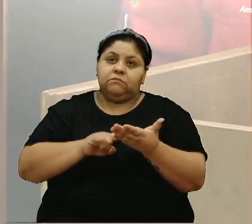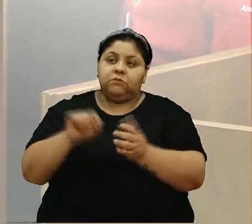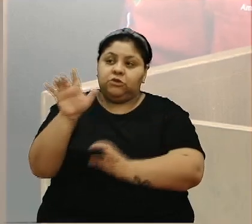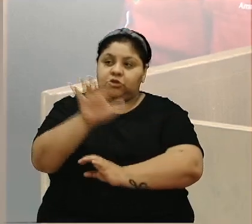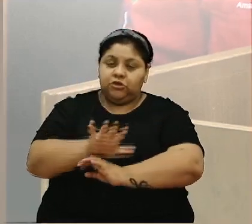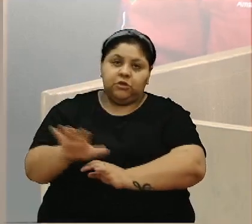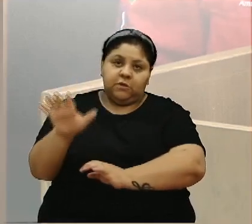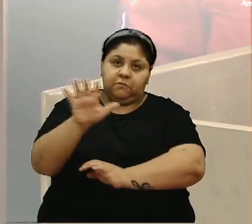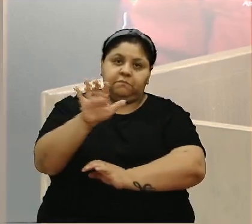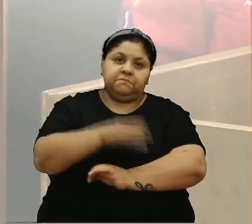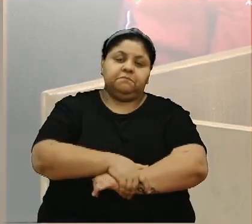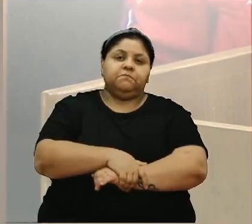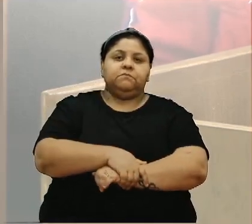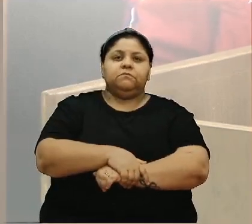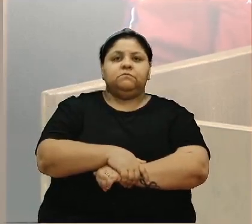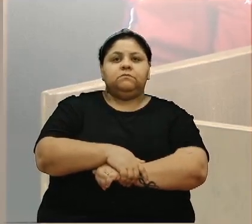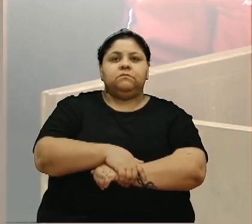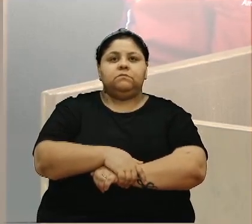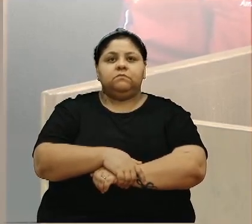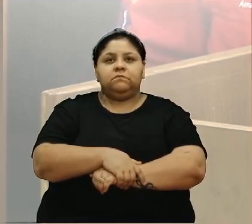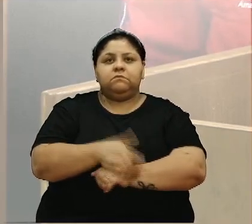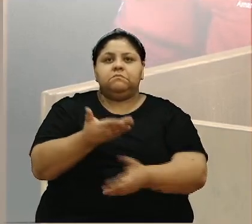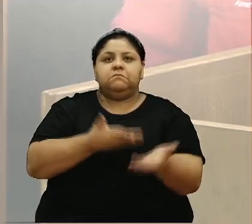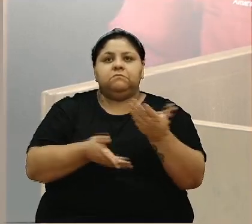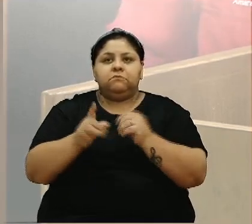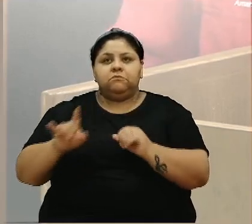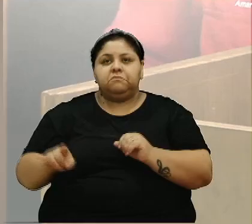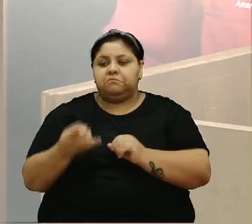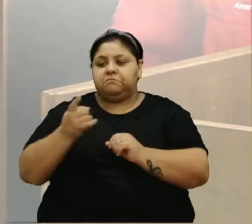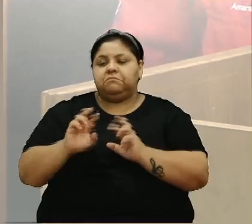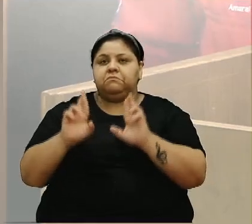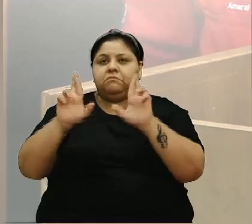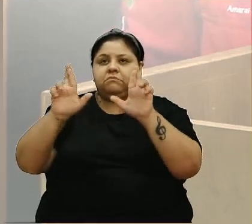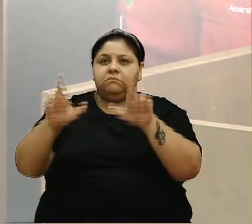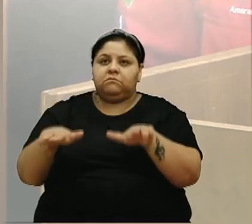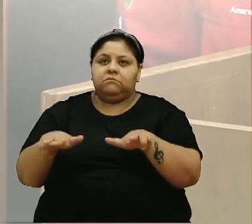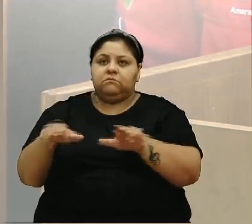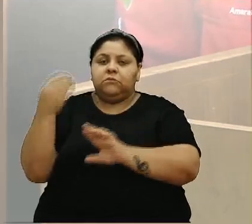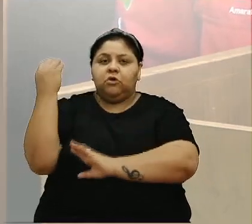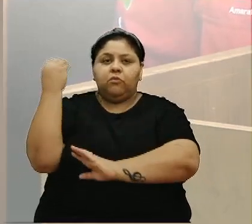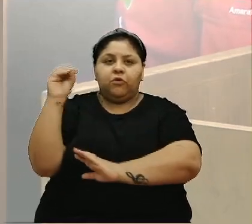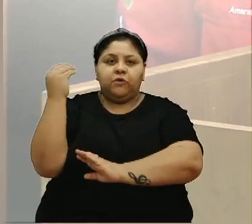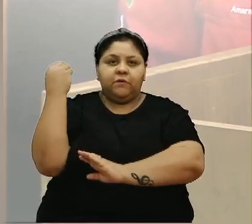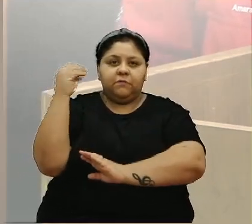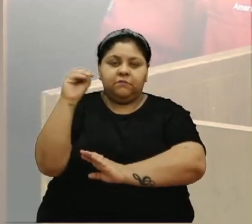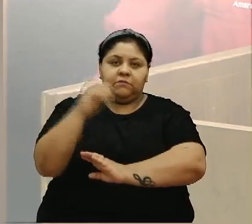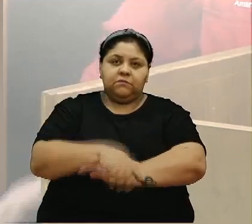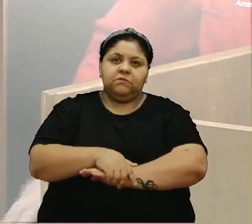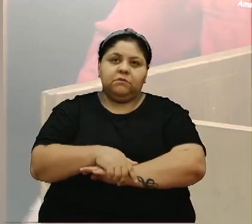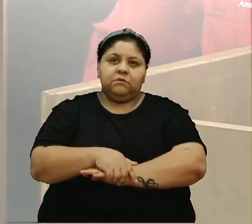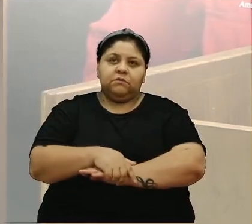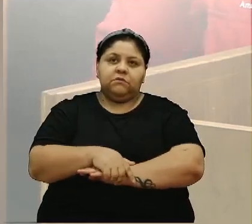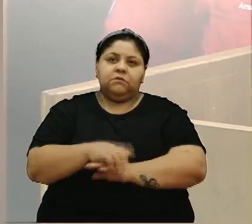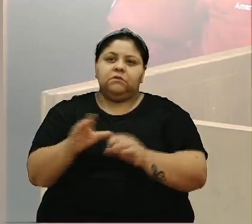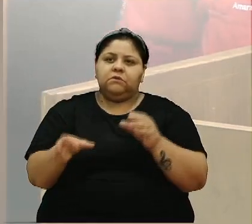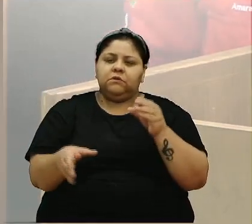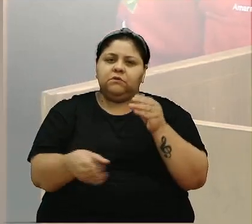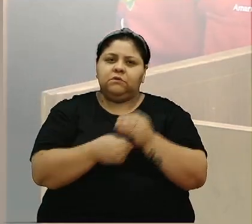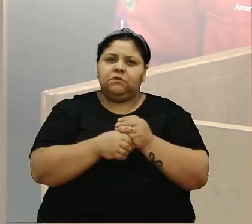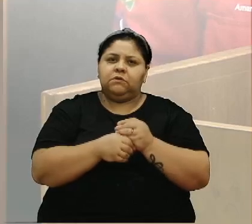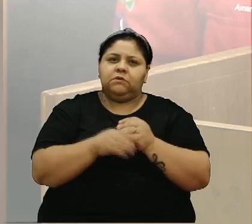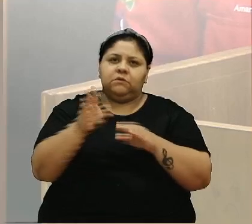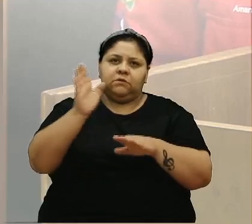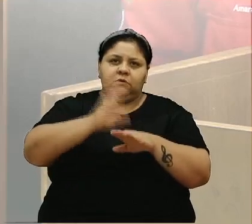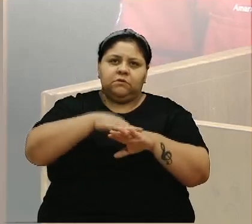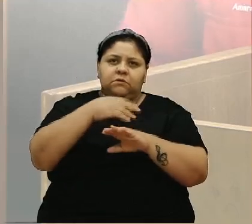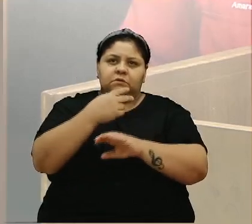geral. A gente atendeu, a última região que a gente atendeu foi a região de Porto Alegre, a qual se somou mais